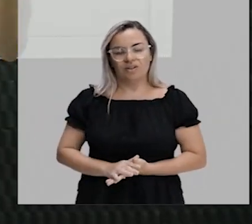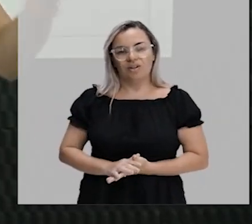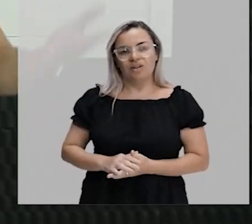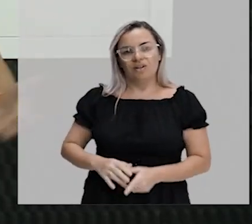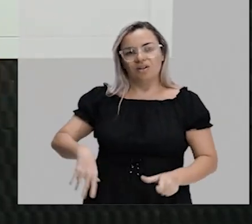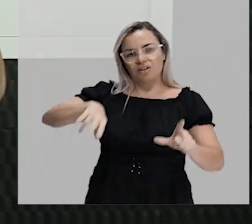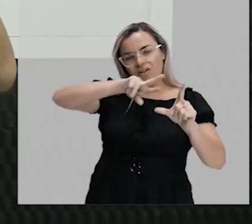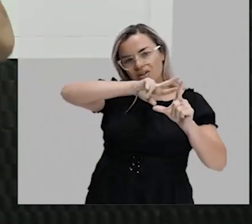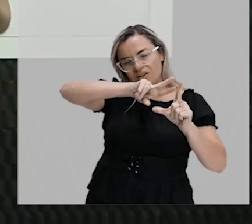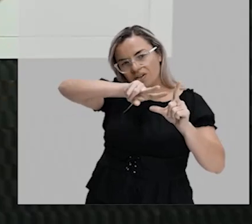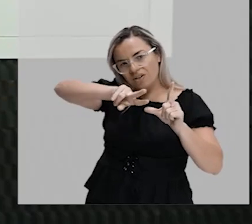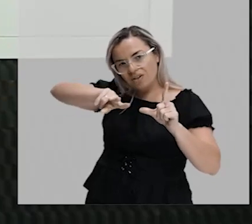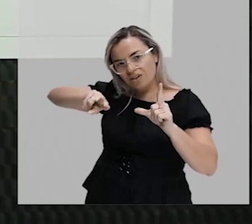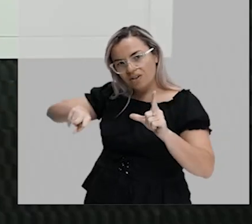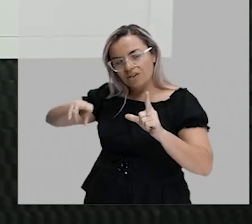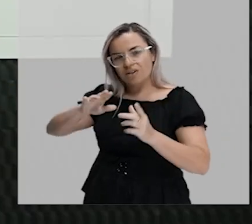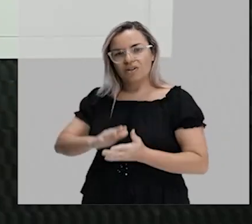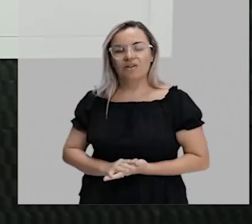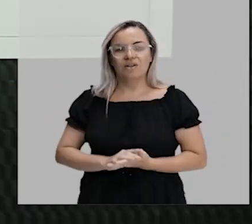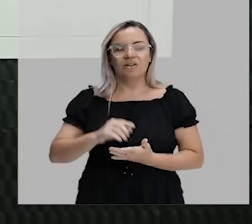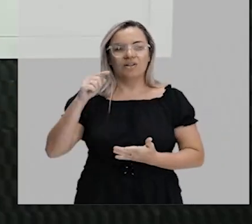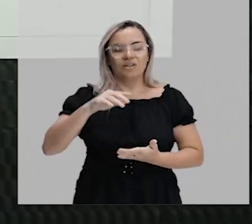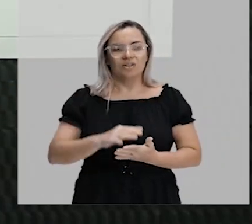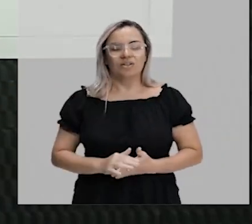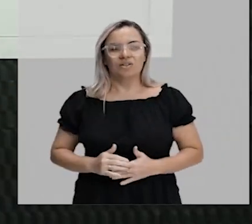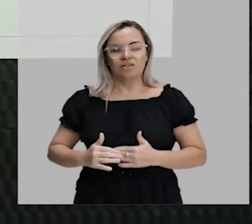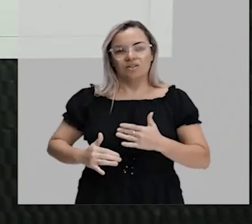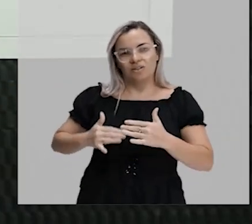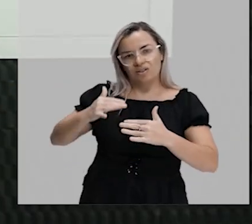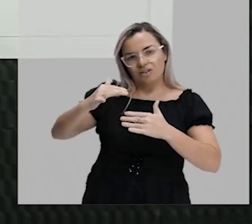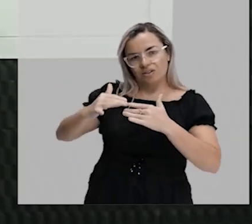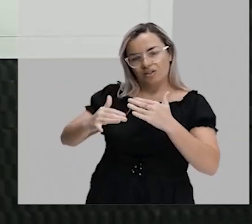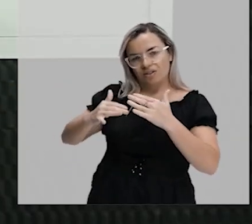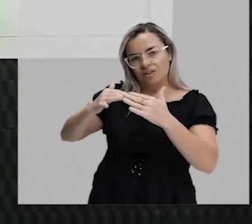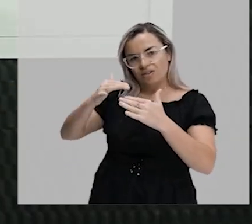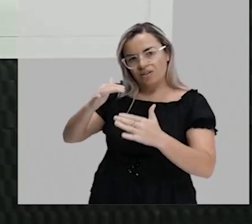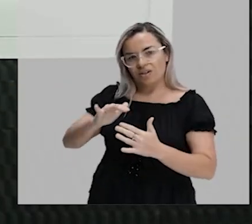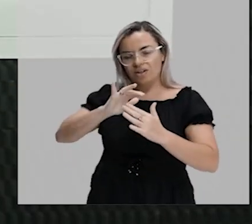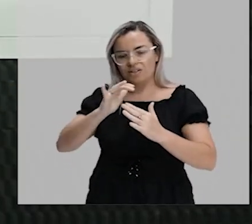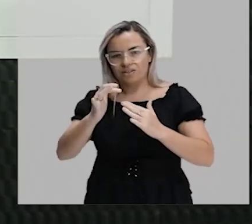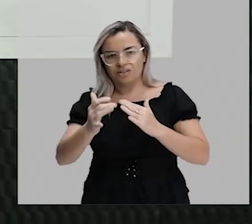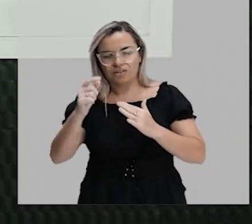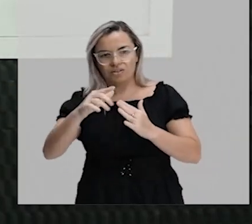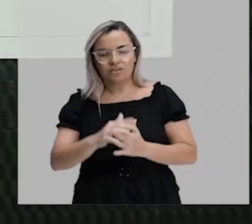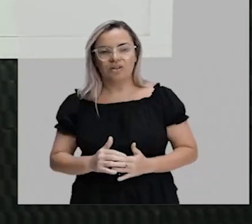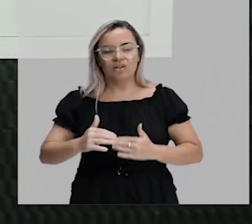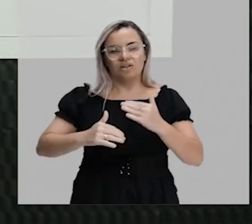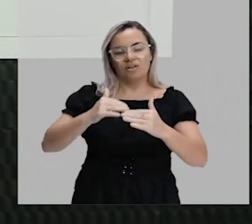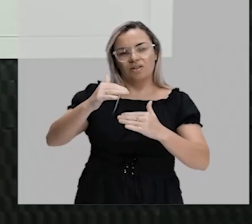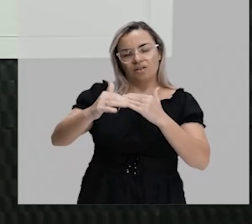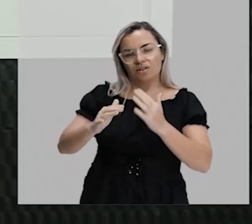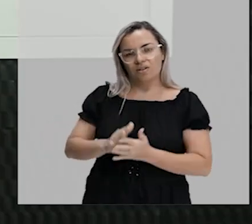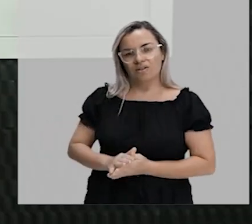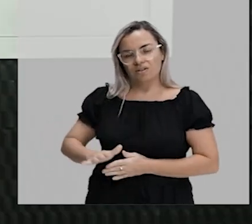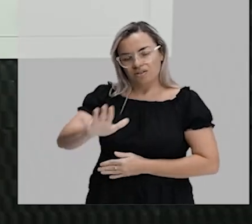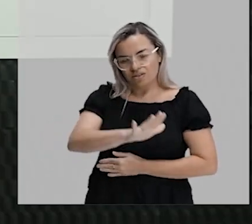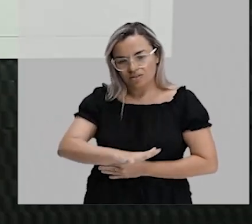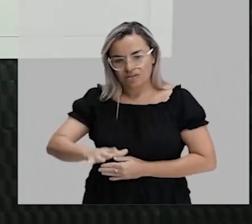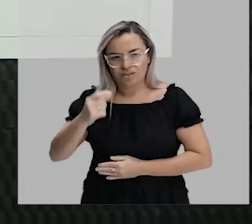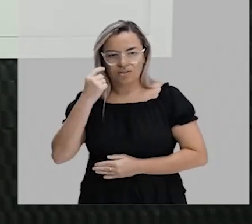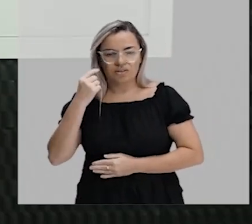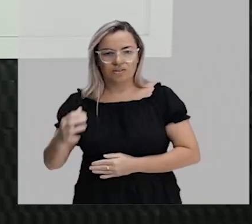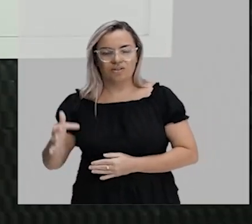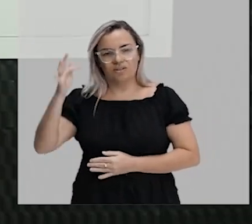para tentar contribuir com o avanço no conhecimento de vocês. E nós temos aqui hoje uma das áreas mais interessantes